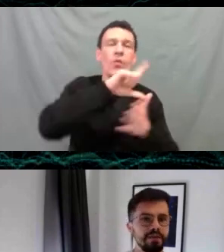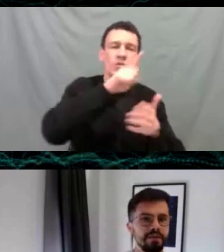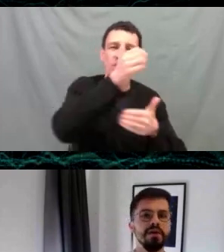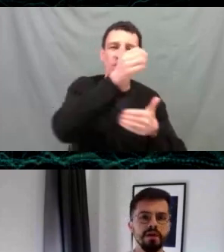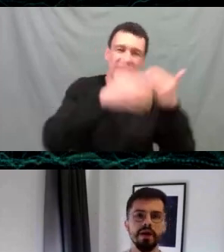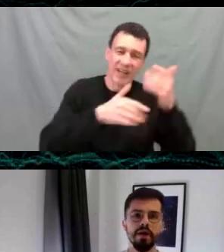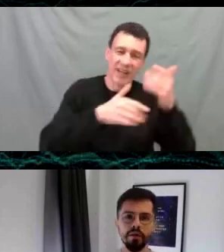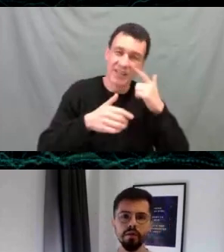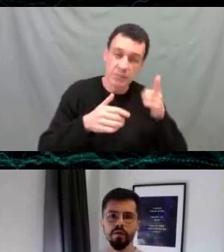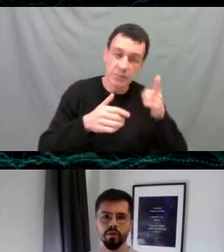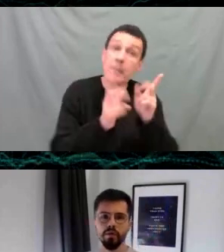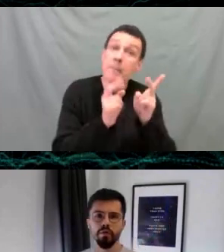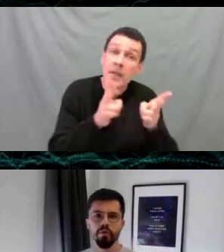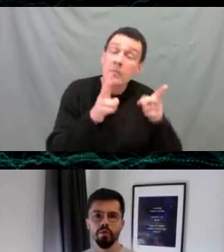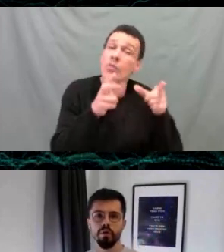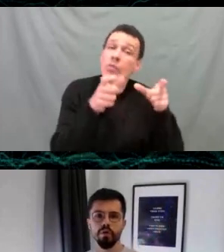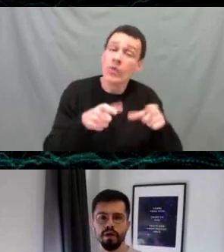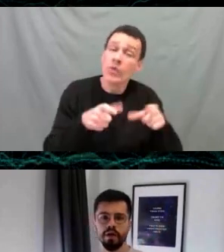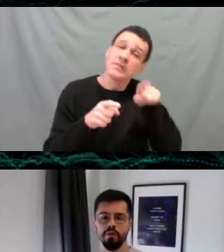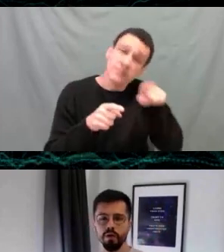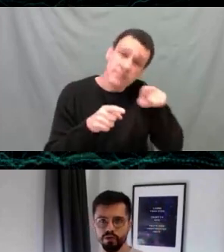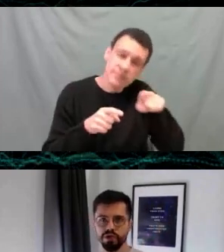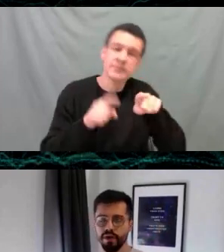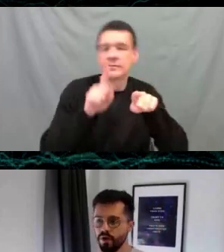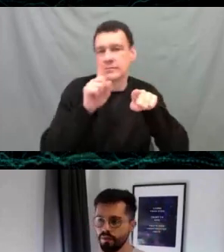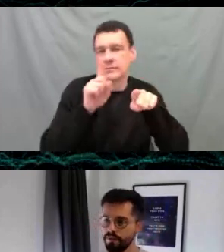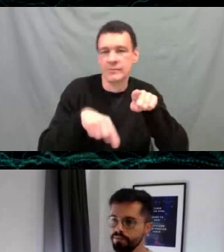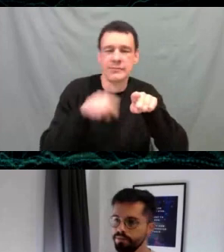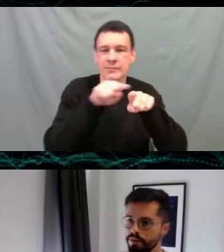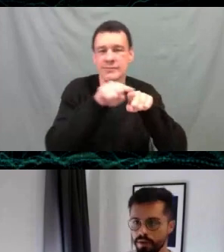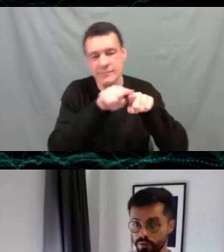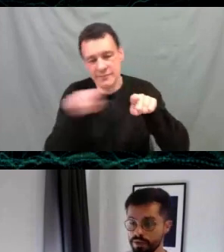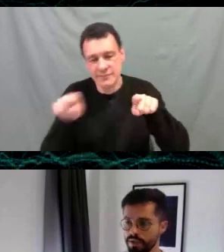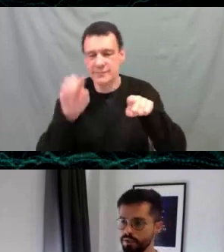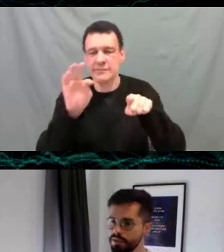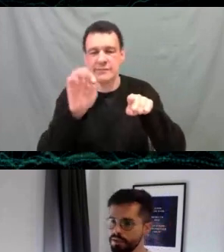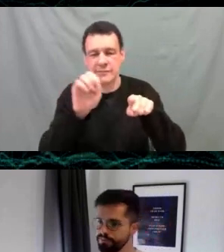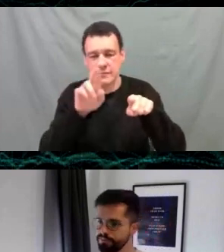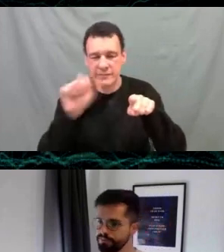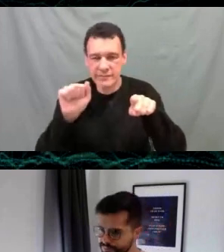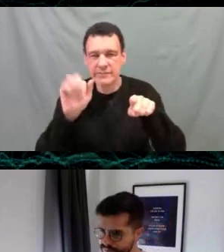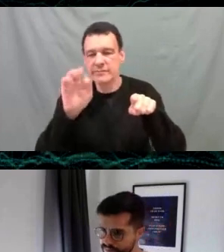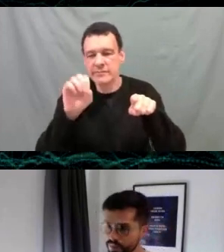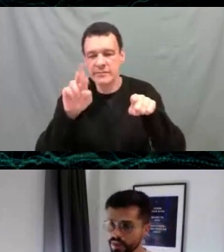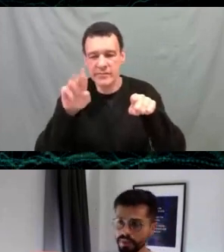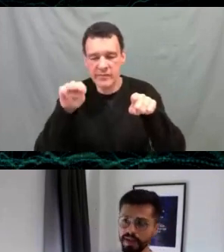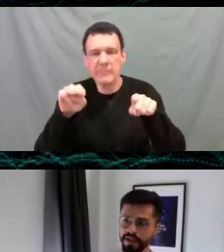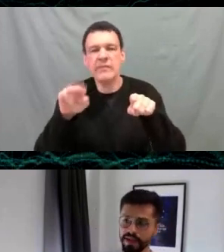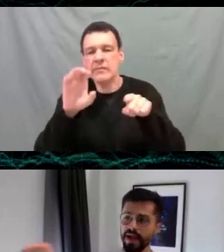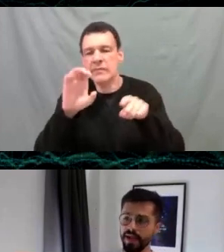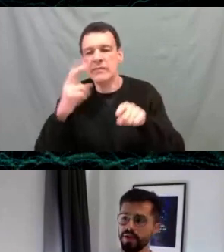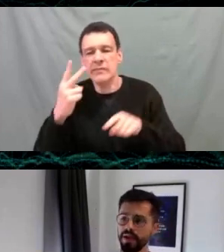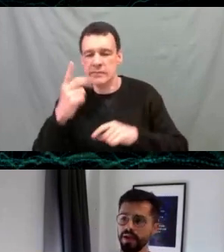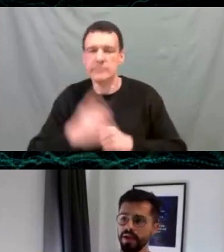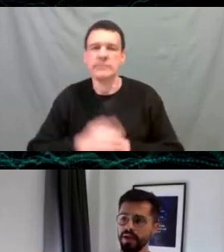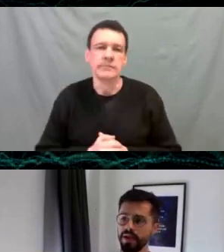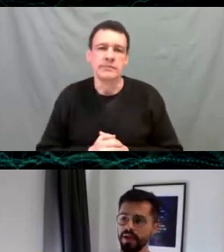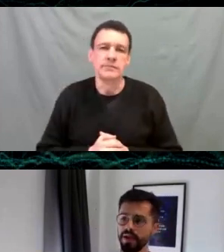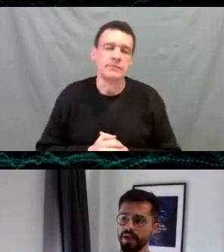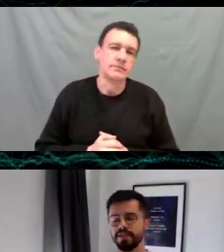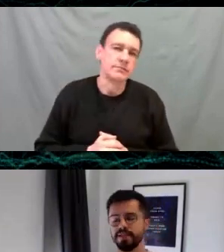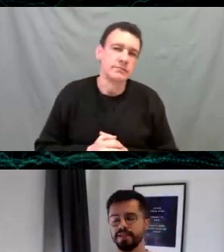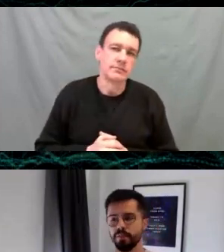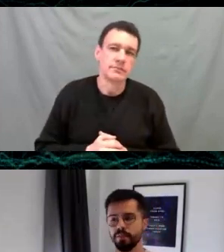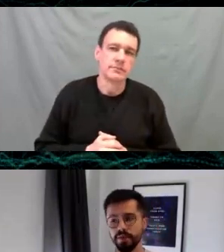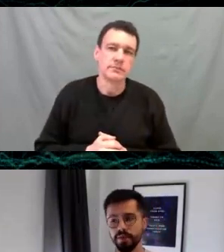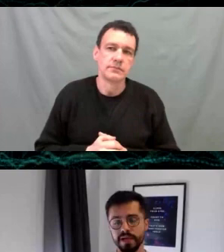é referenciado a o a o modo de Terra Forte né dos dois beleza aí que a